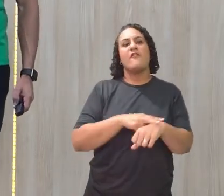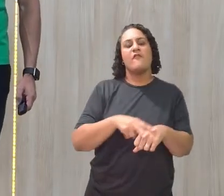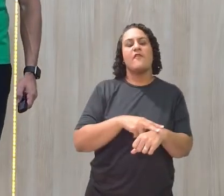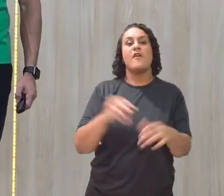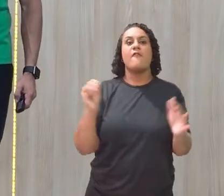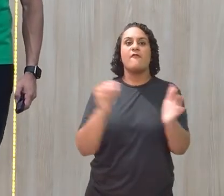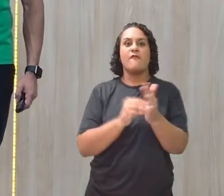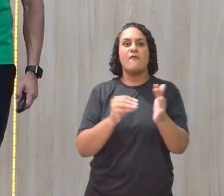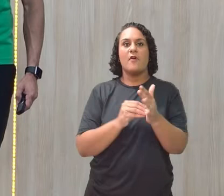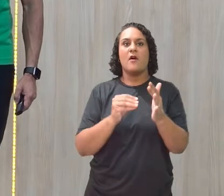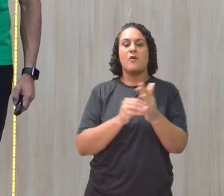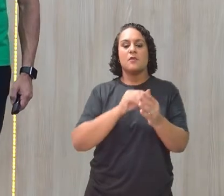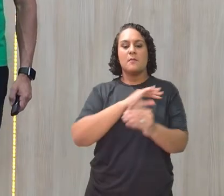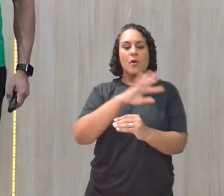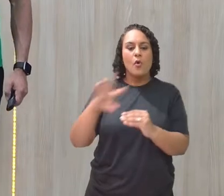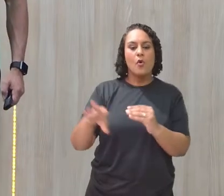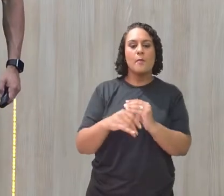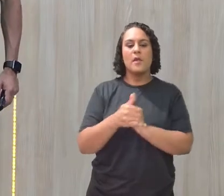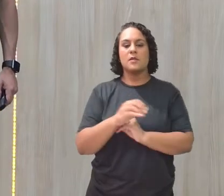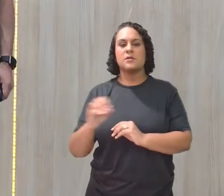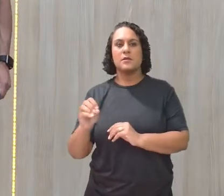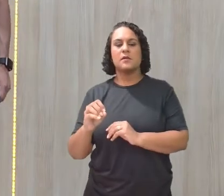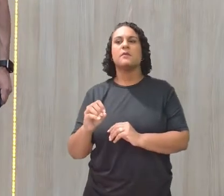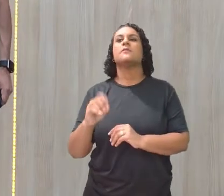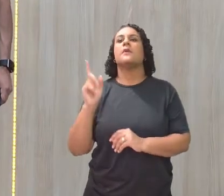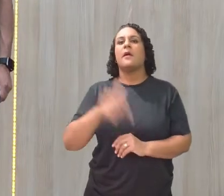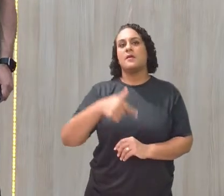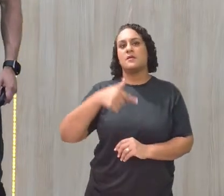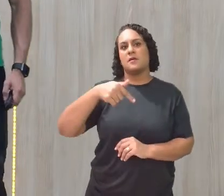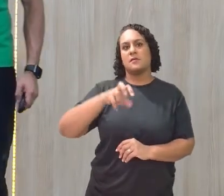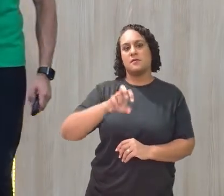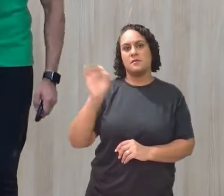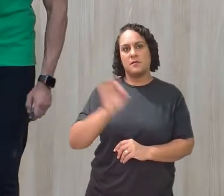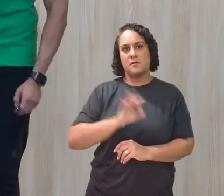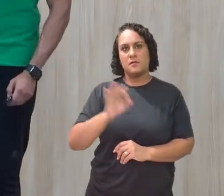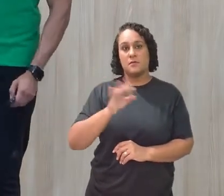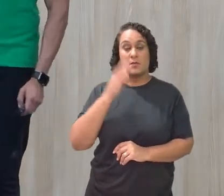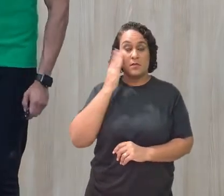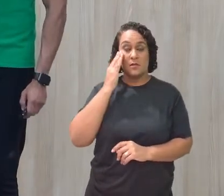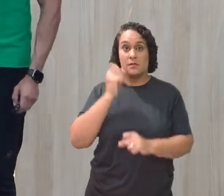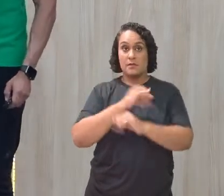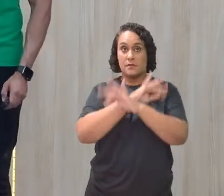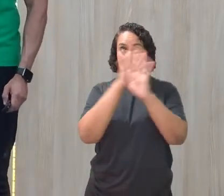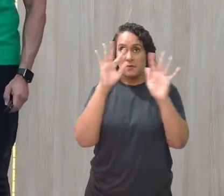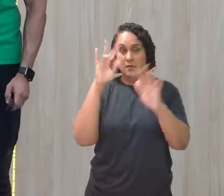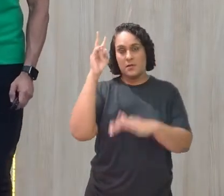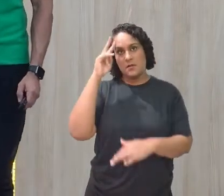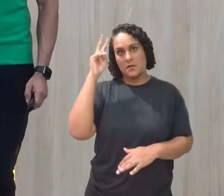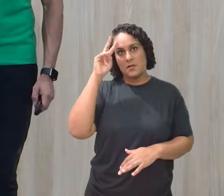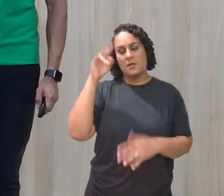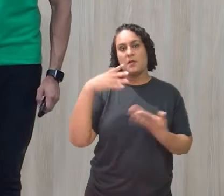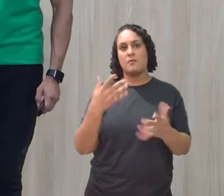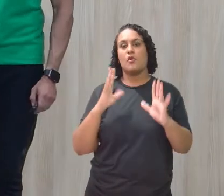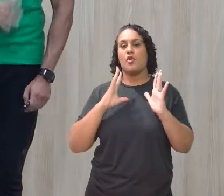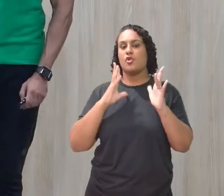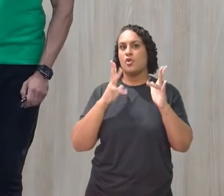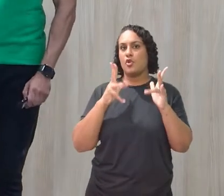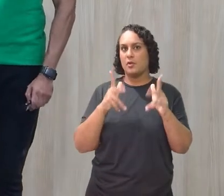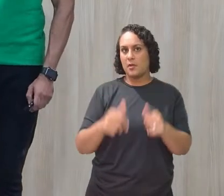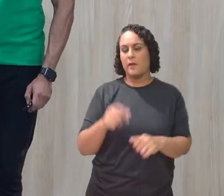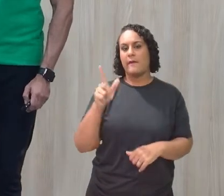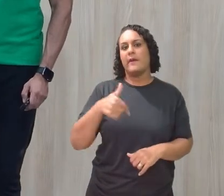para 100%, que é igual a 75%. Ficou claro aí, né? Lembra dessa ideia aí de total, tá?